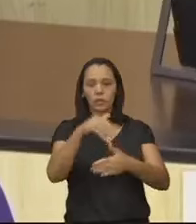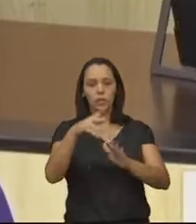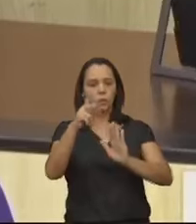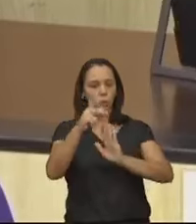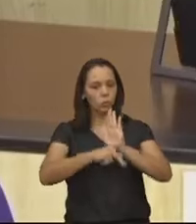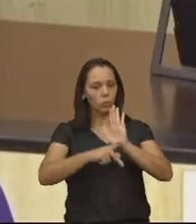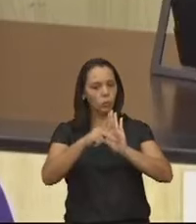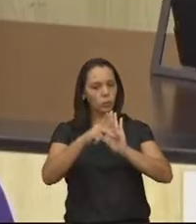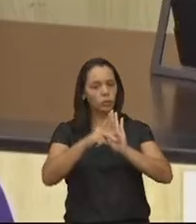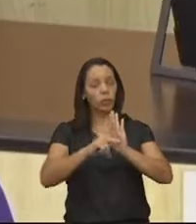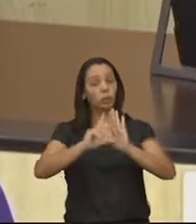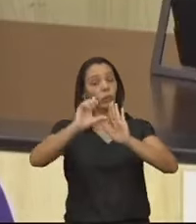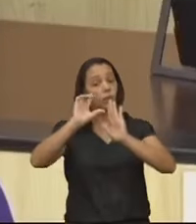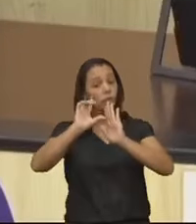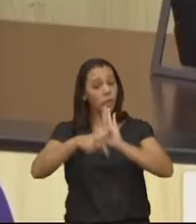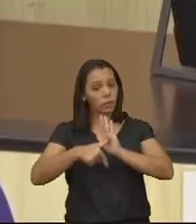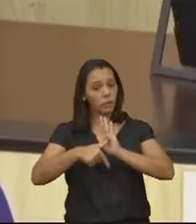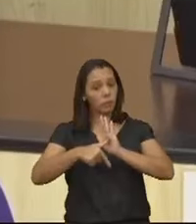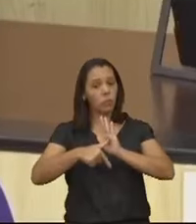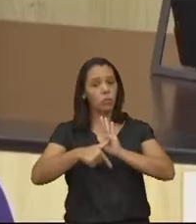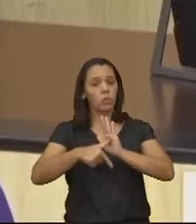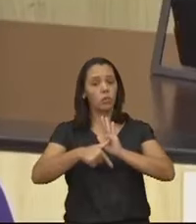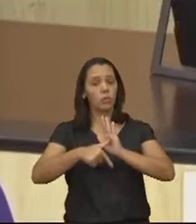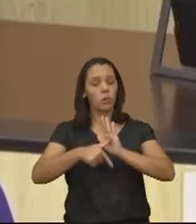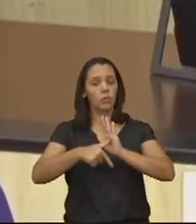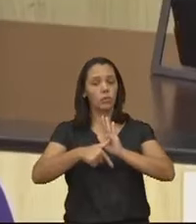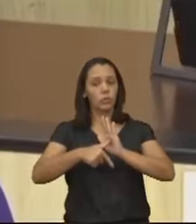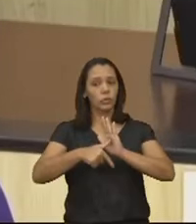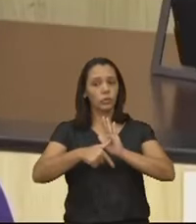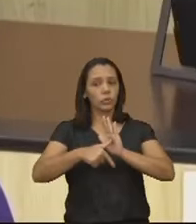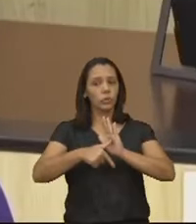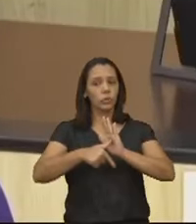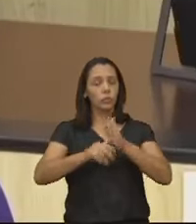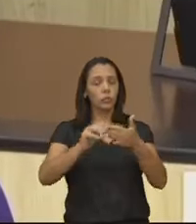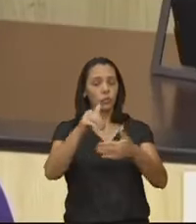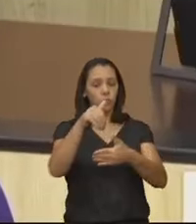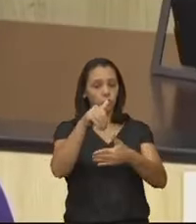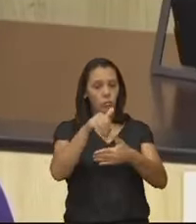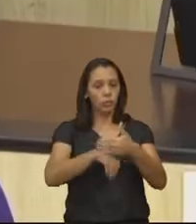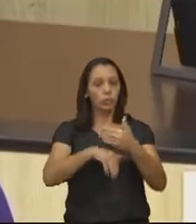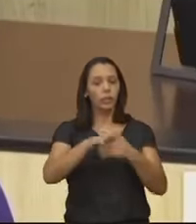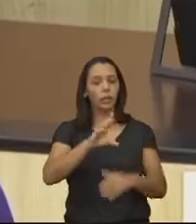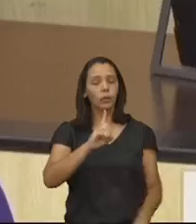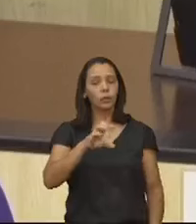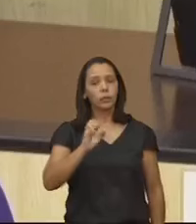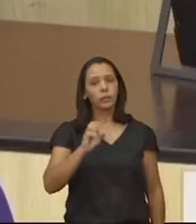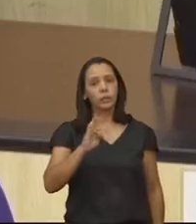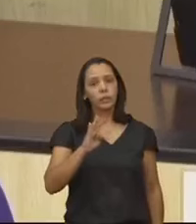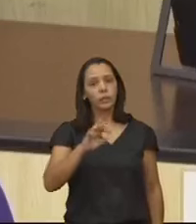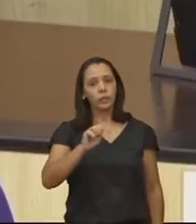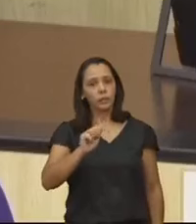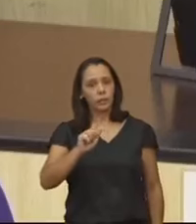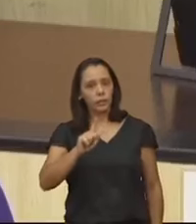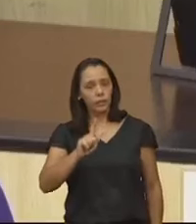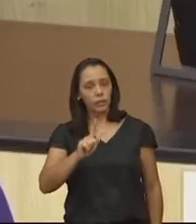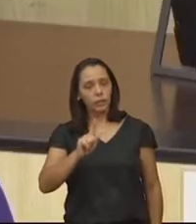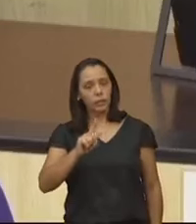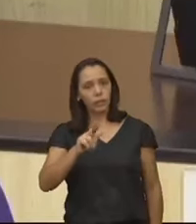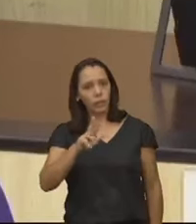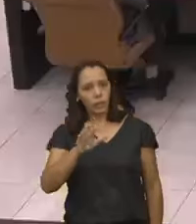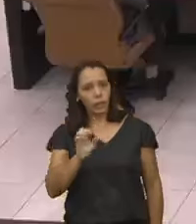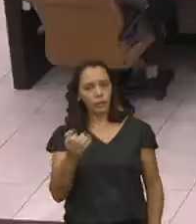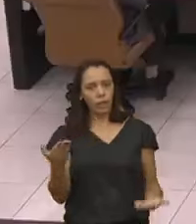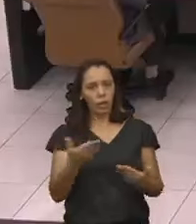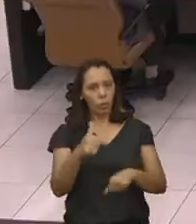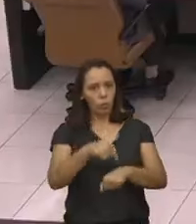para depois da votação do projeto, votar o destaque. Então, o projeto está em votação.